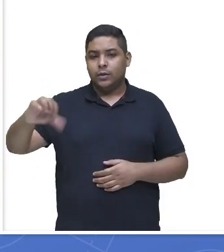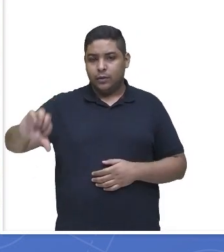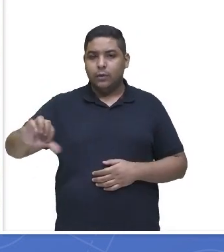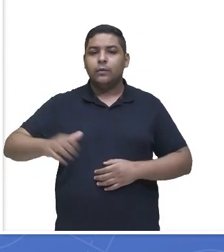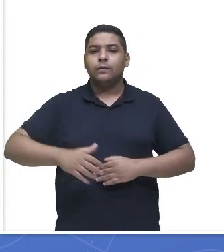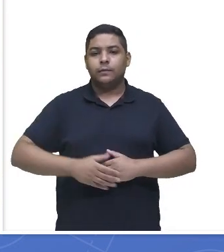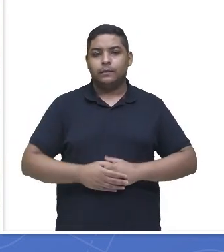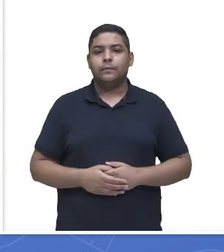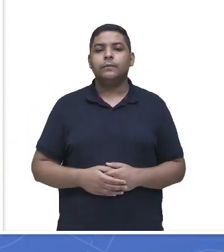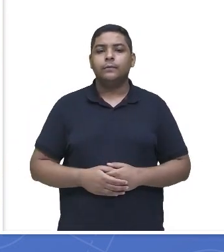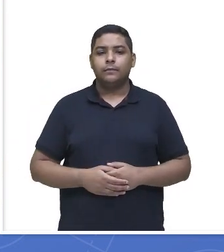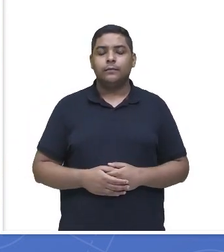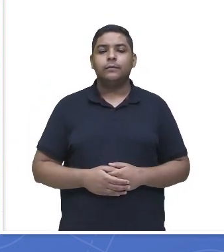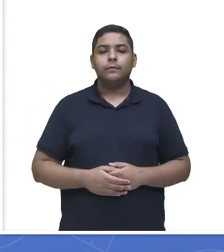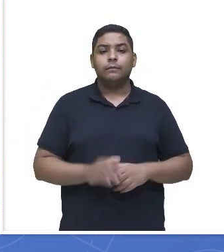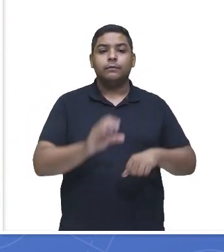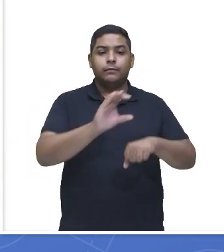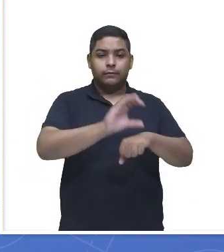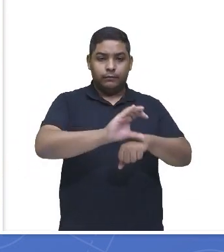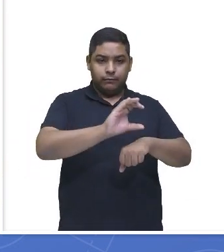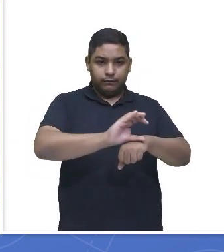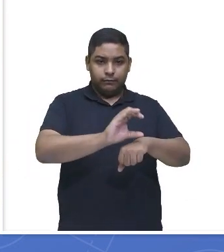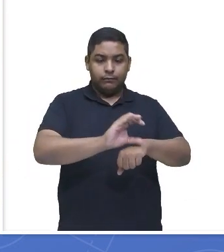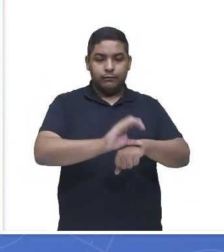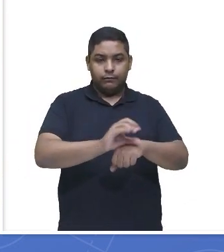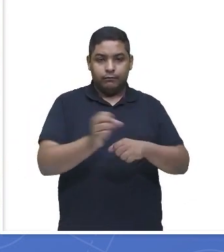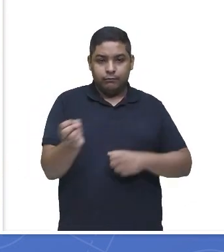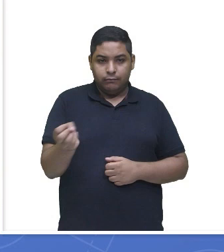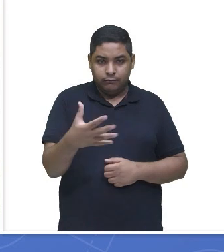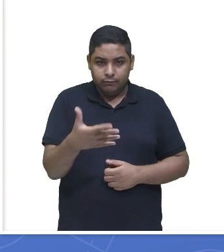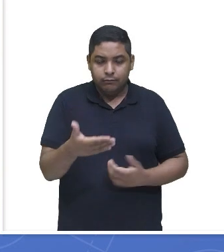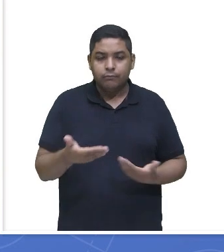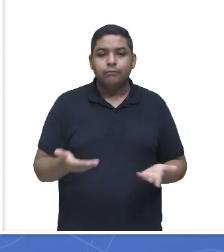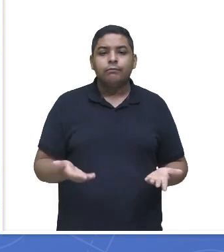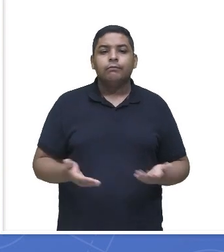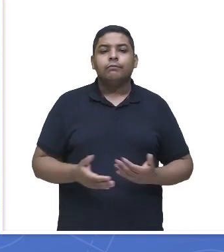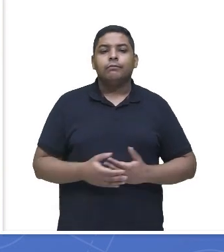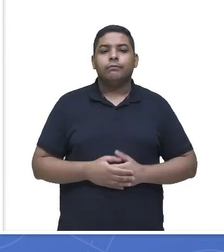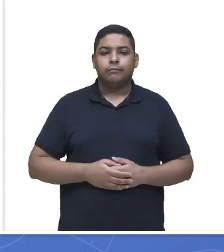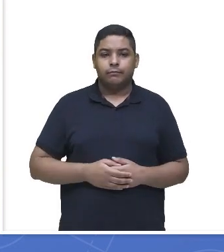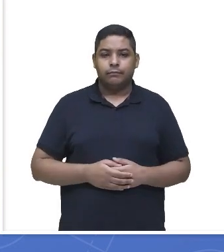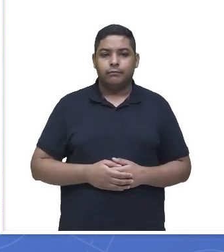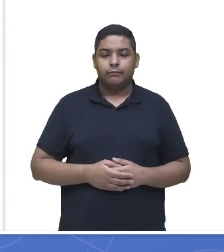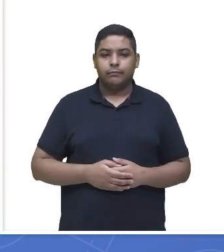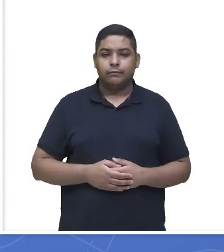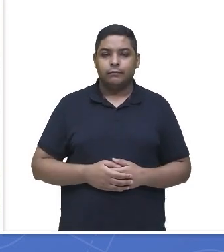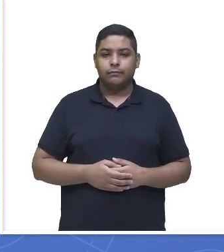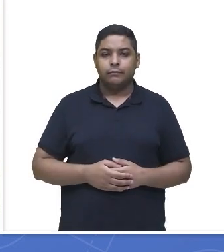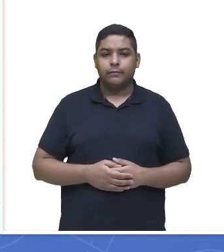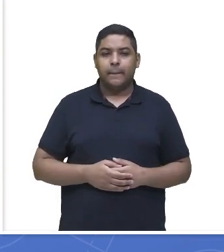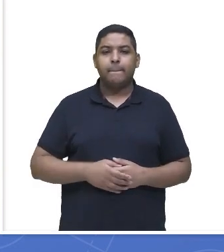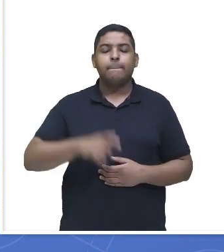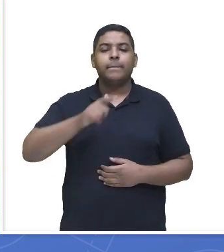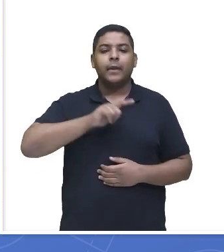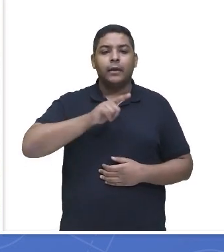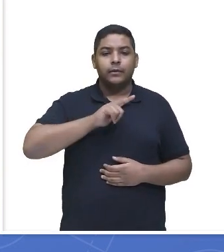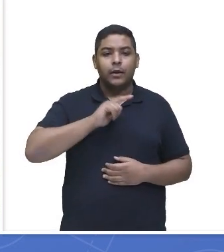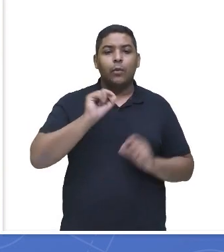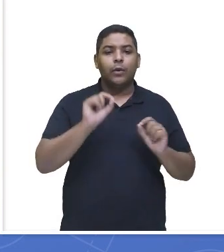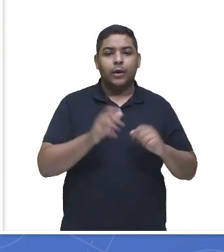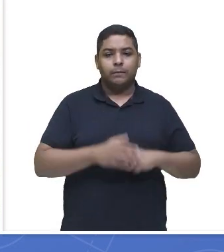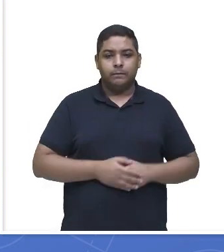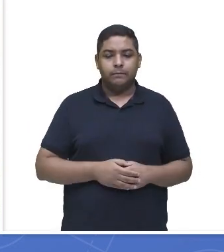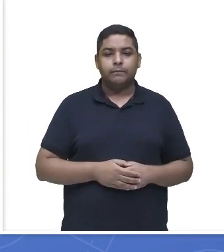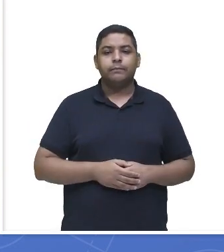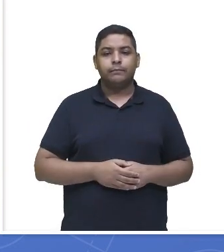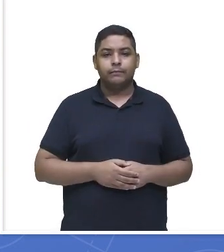a chegada da Idade Contemporânea. Perfeito? Ela marca uma transição do pensamento medieval, nós vimos lá